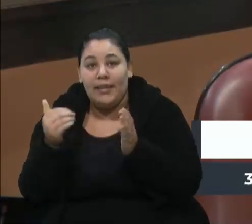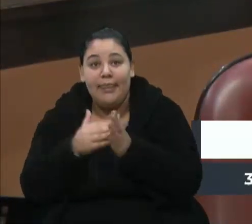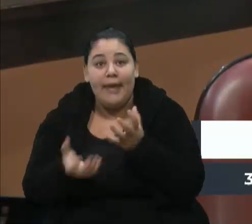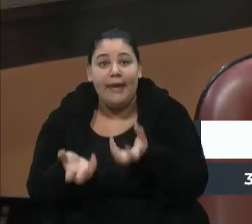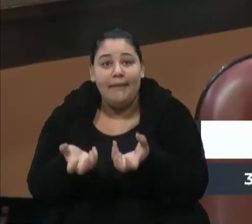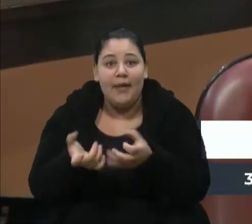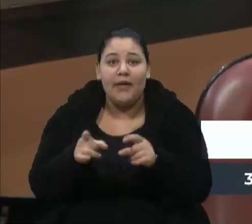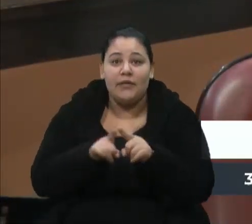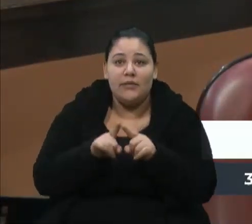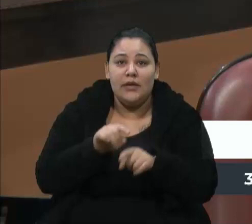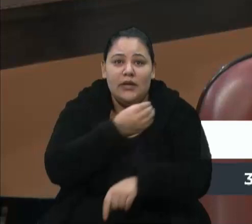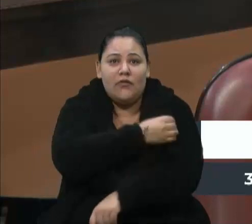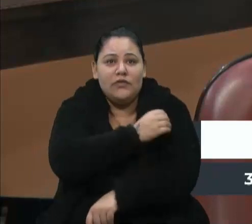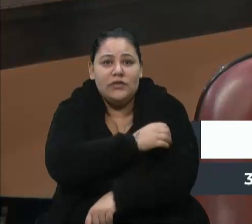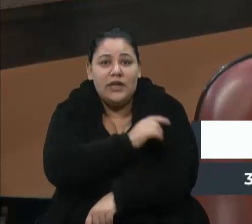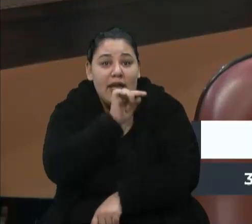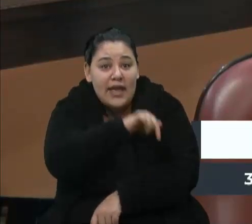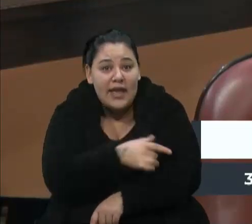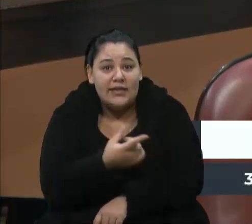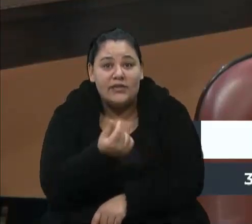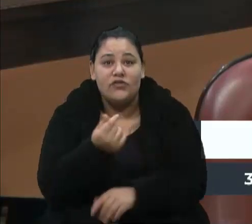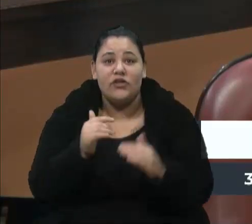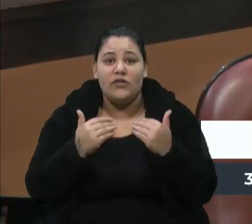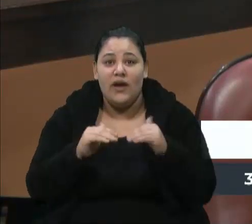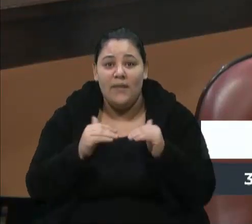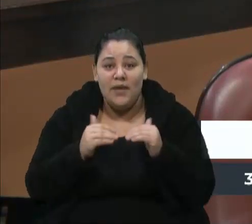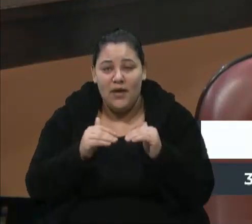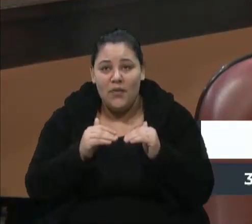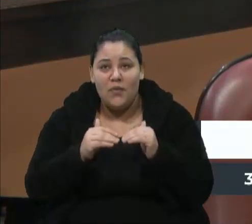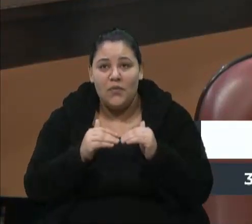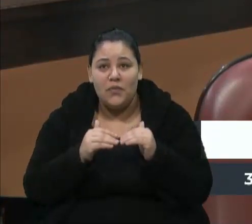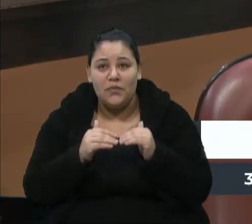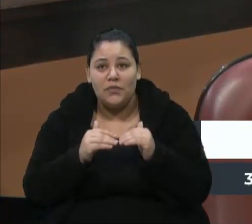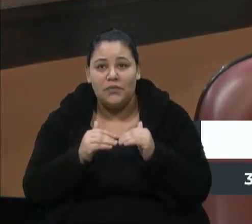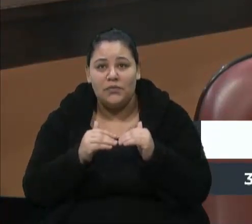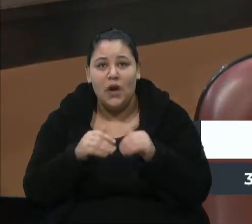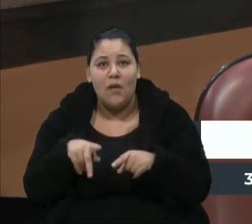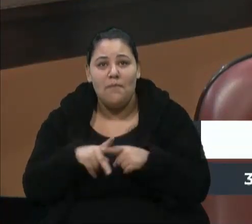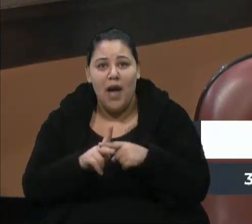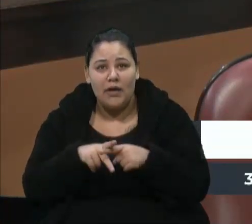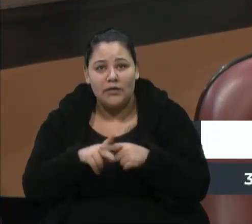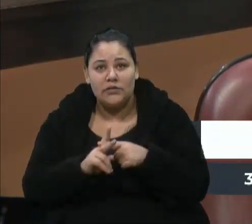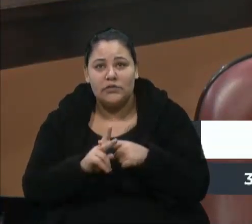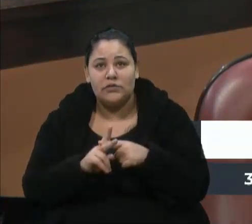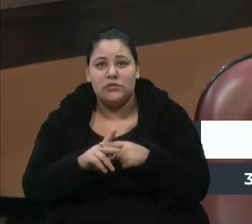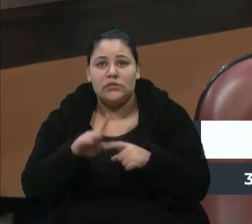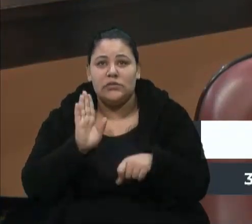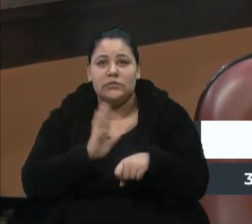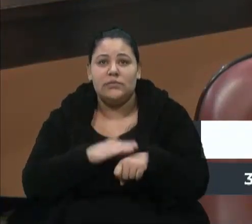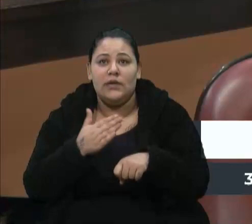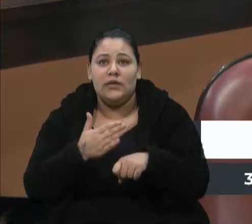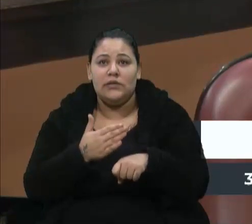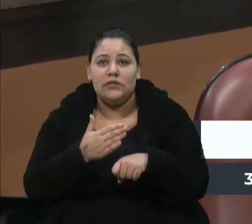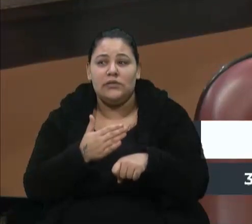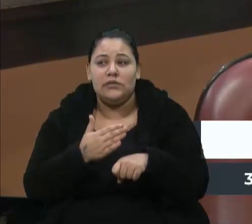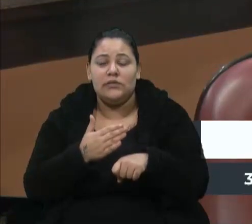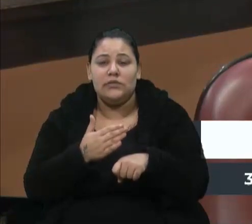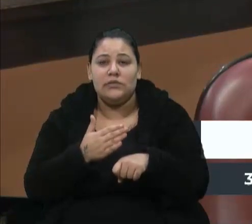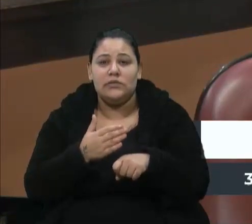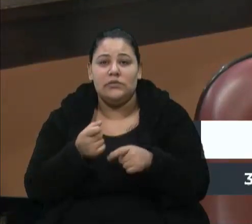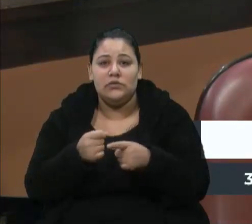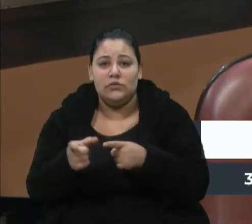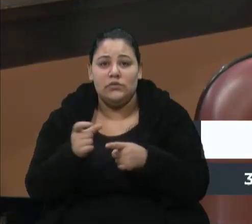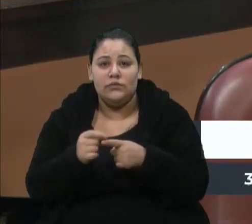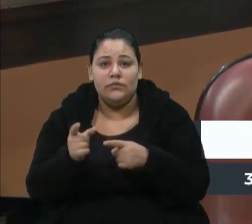oficina. Aquele dinheiro dos caminhões em manutenção e mais aqueles do aluguel